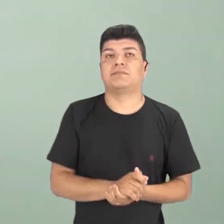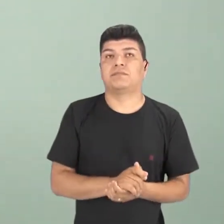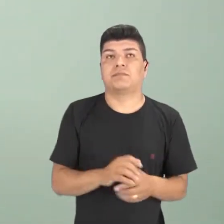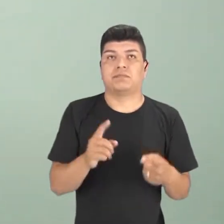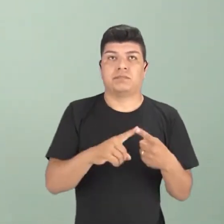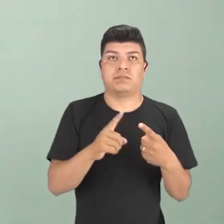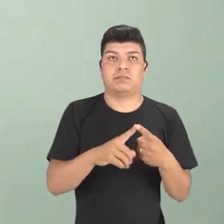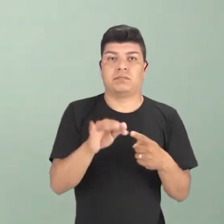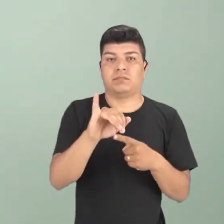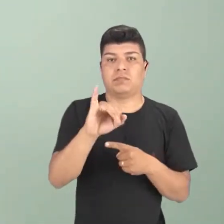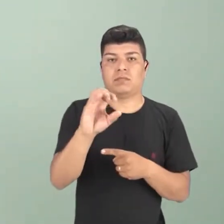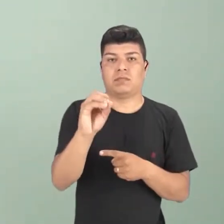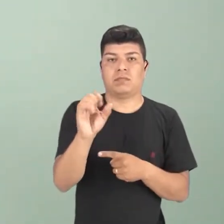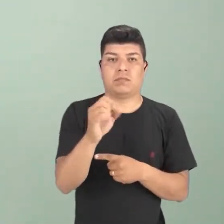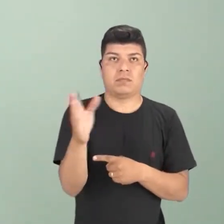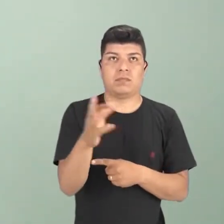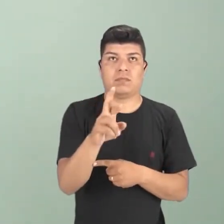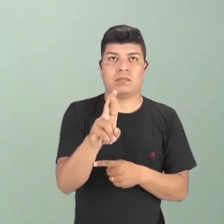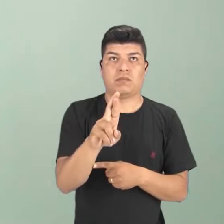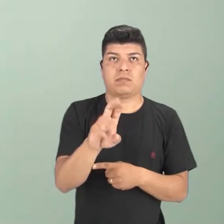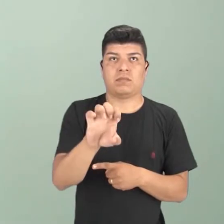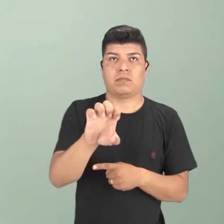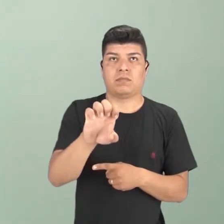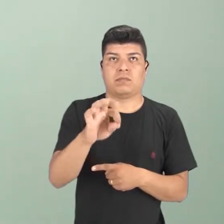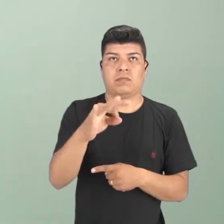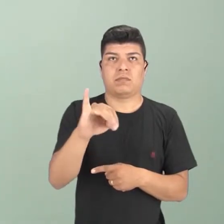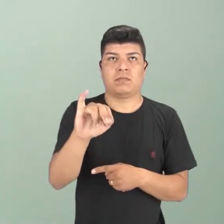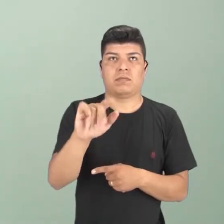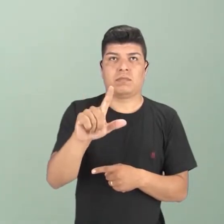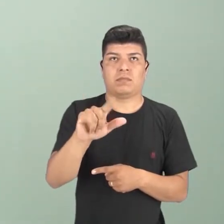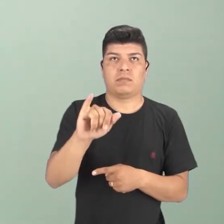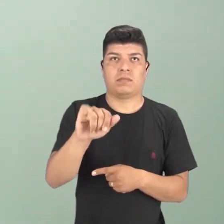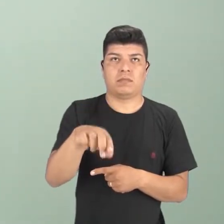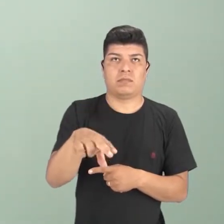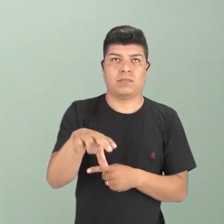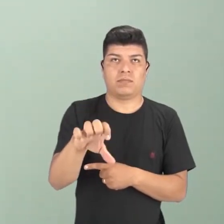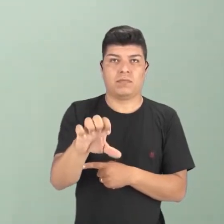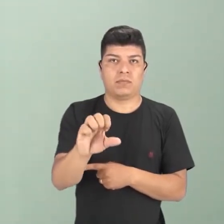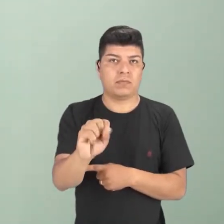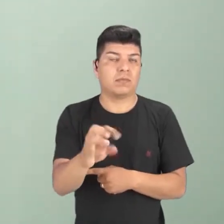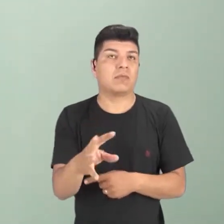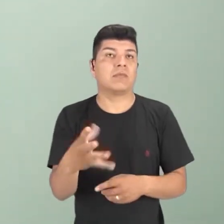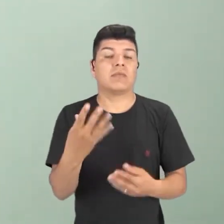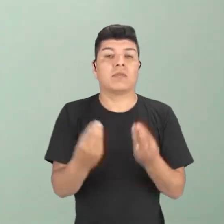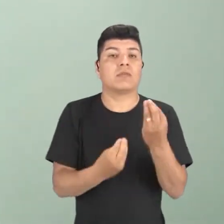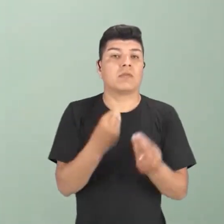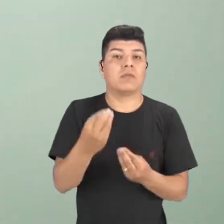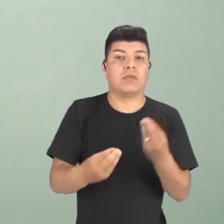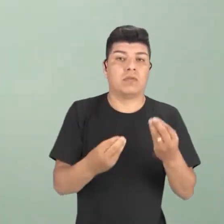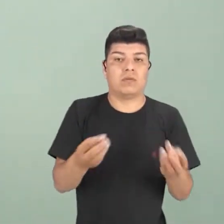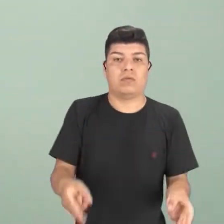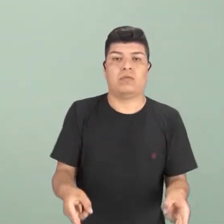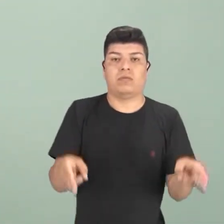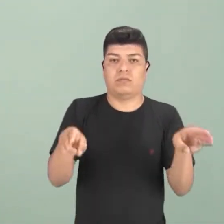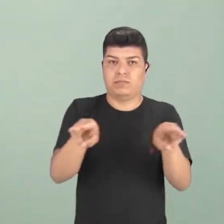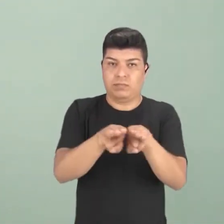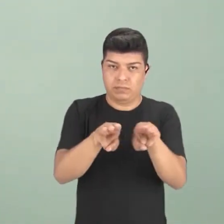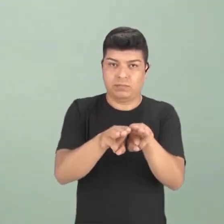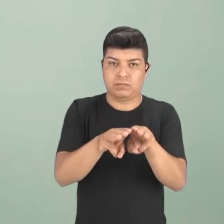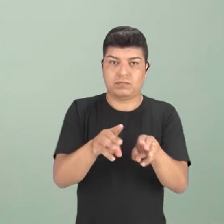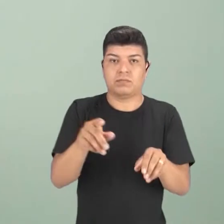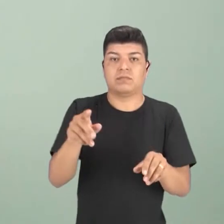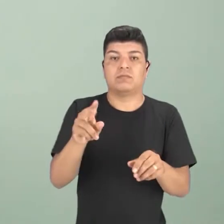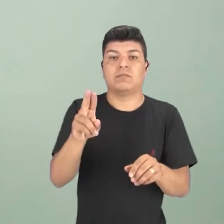os fios retilíneos, ou o fio retilíneo. Como que se dá a presença desse campo magnético? Então, aí a gente vai utilizar uma